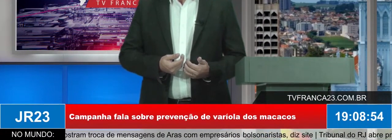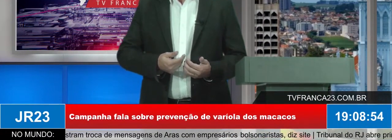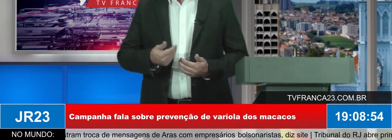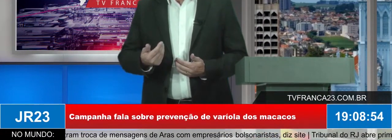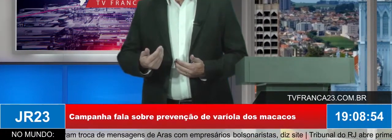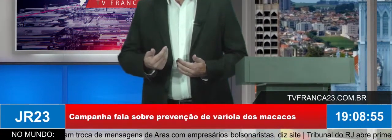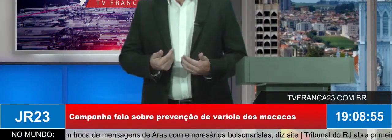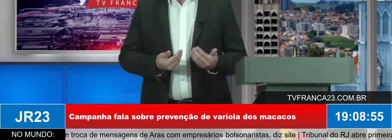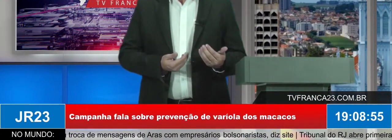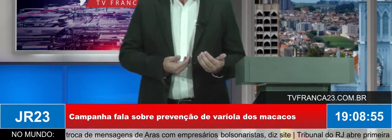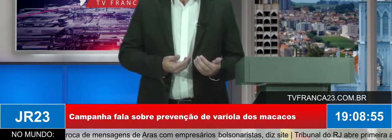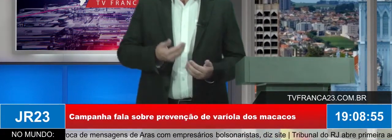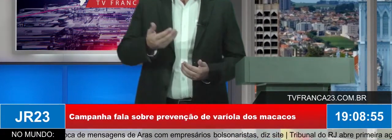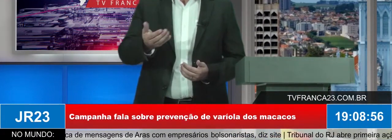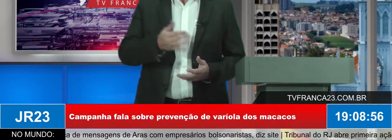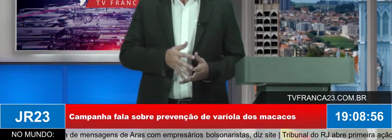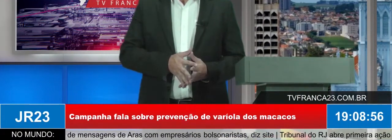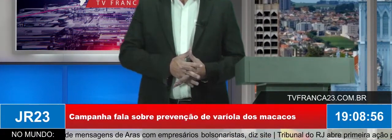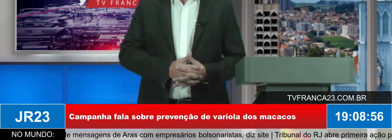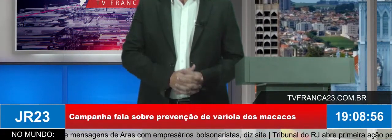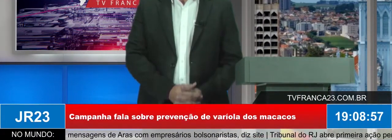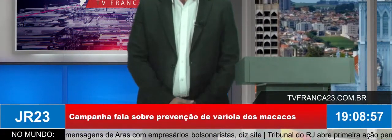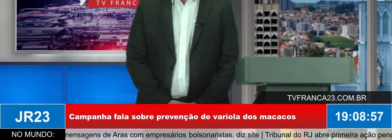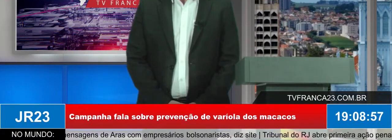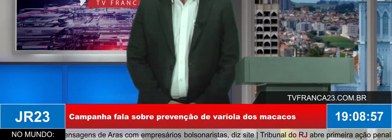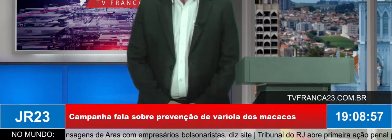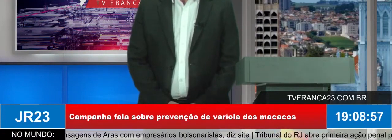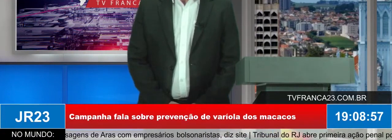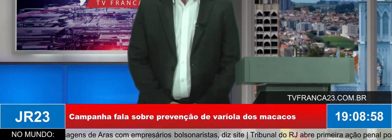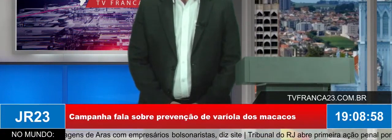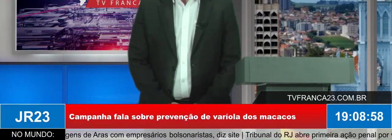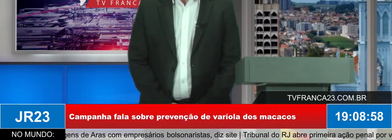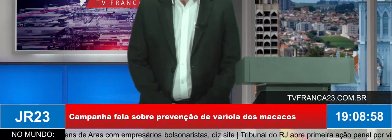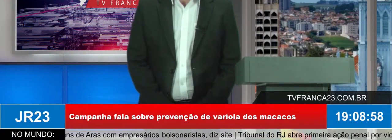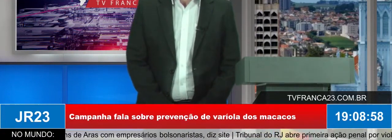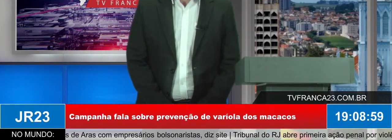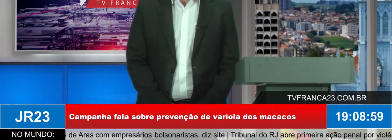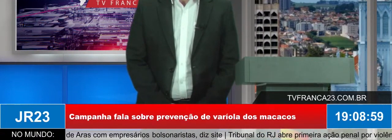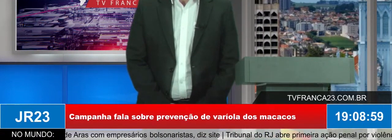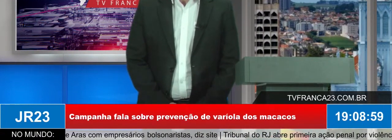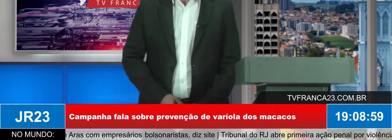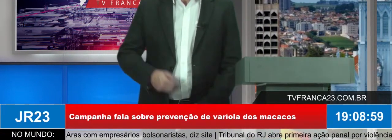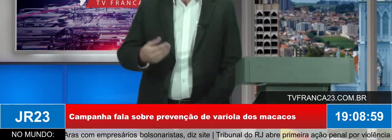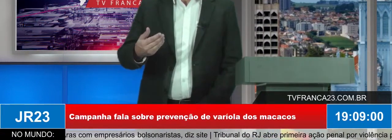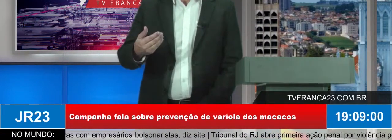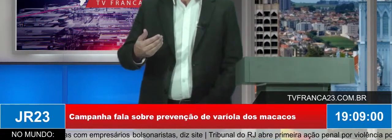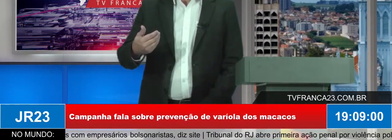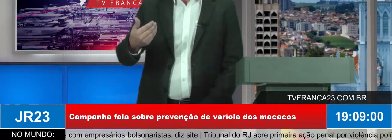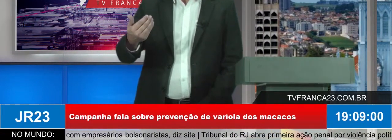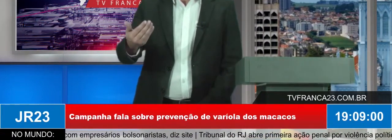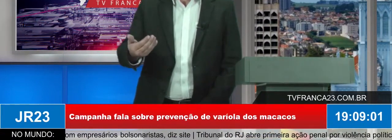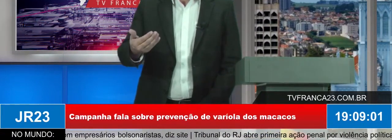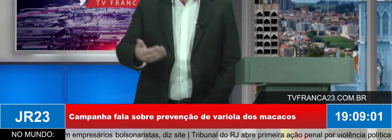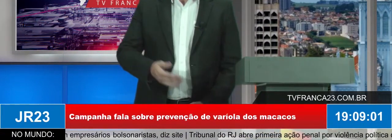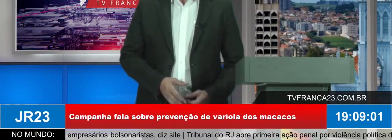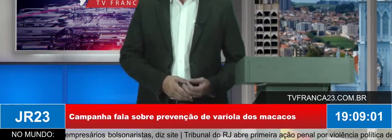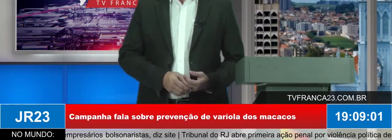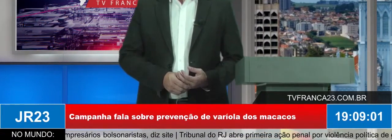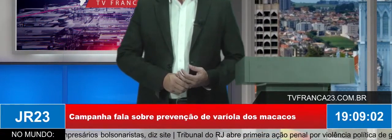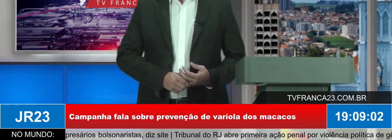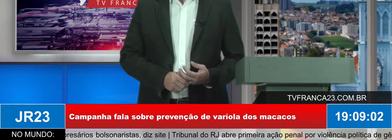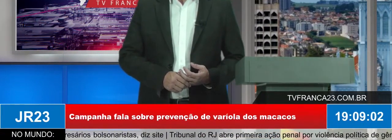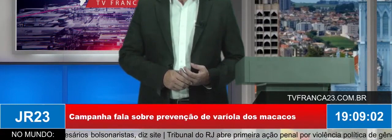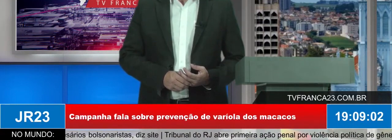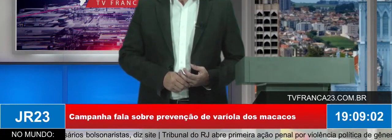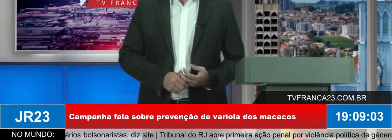a medicamentos e vacinas. Já falamos sobre isso no programa aqui no JR23, vamos estar trazendo todos os